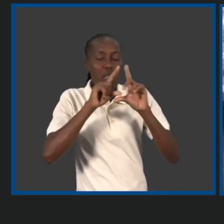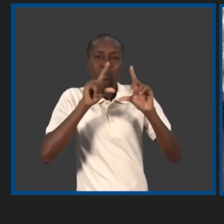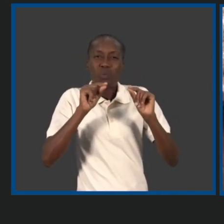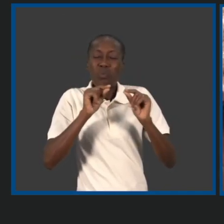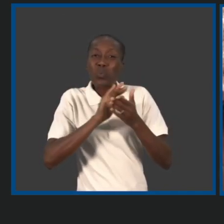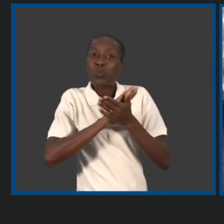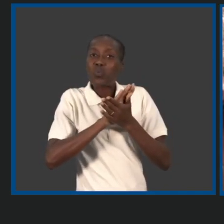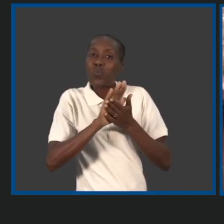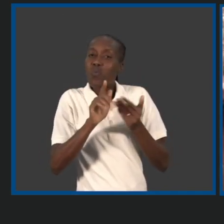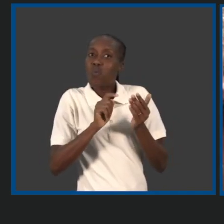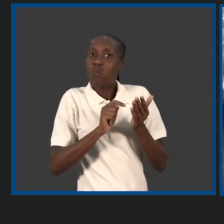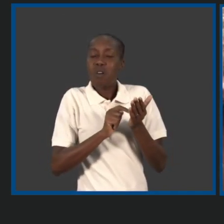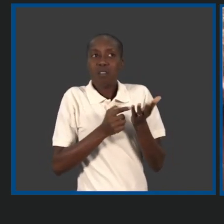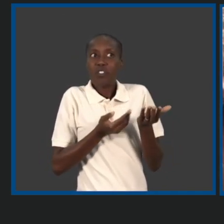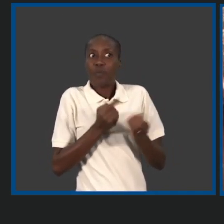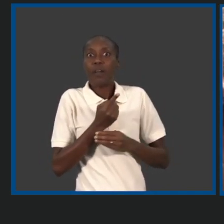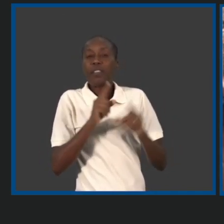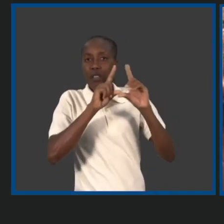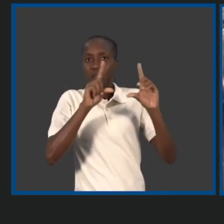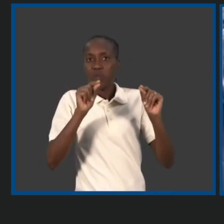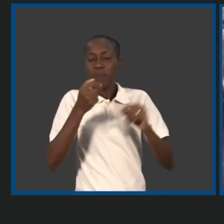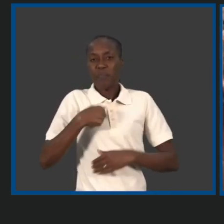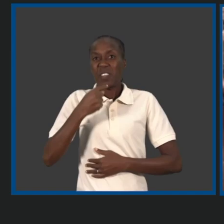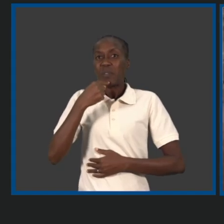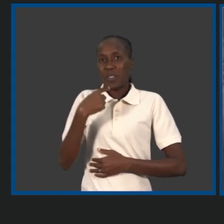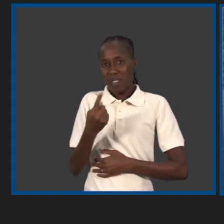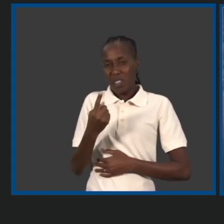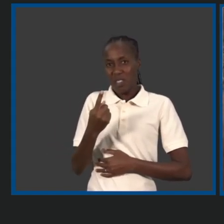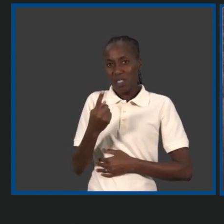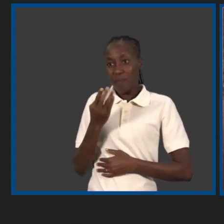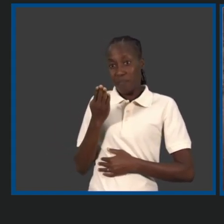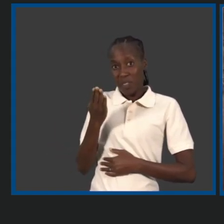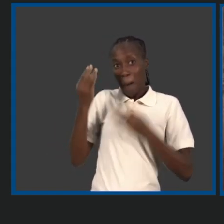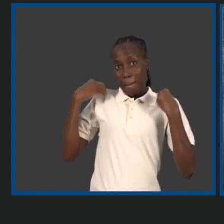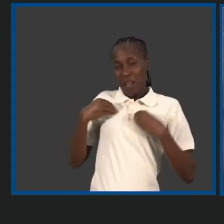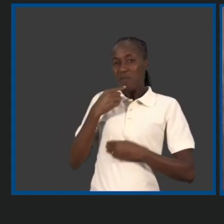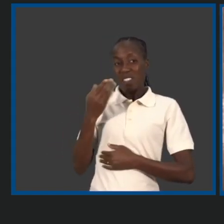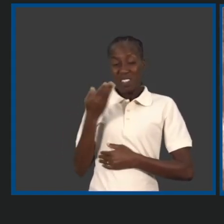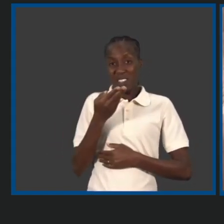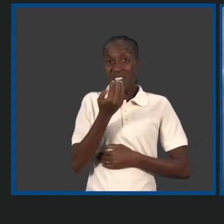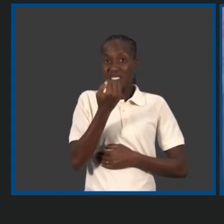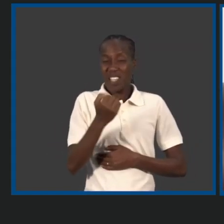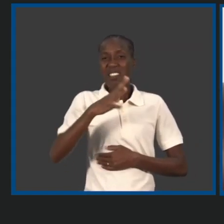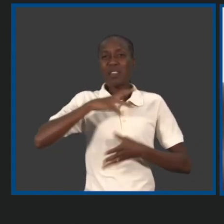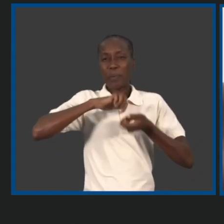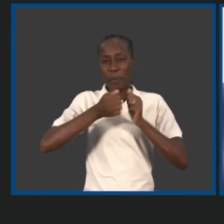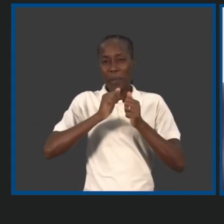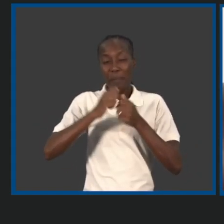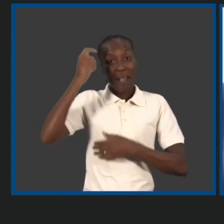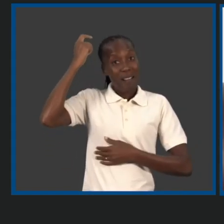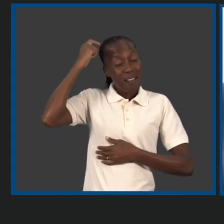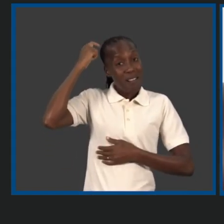Nunca esperava. Ele disse, essa criança teve sequelas. Essa criança teve atrofia cerebral.